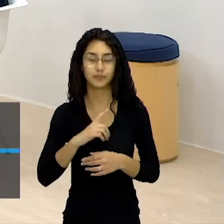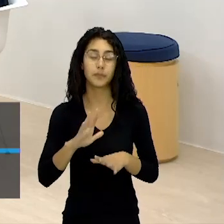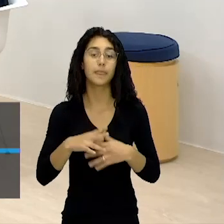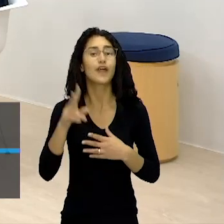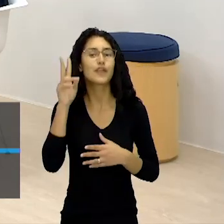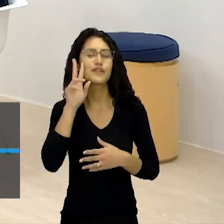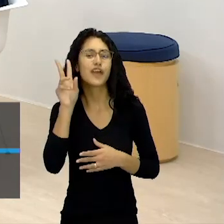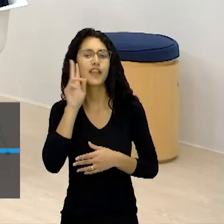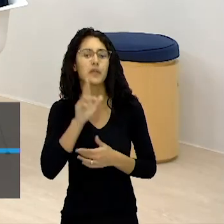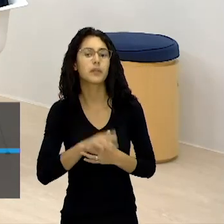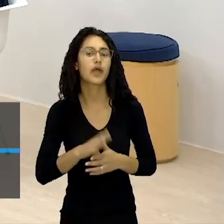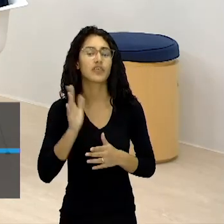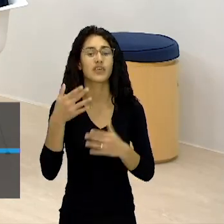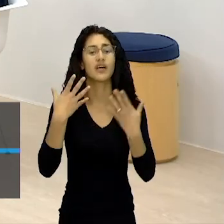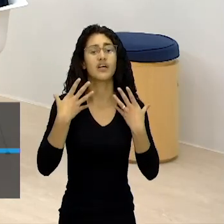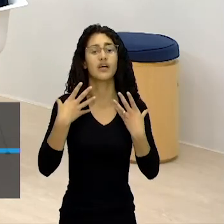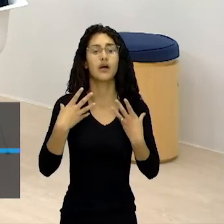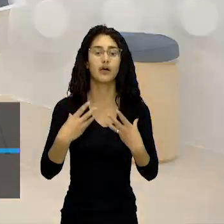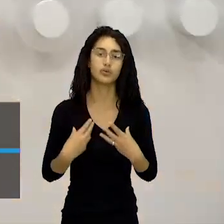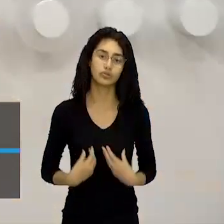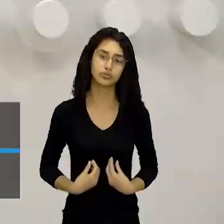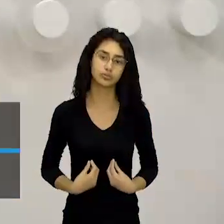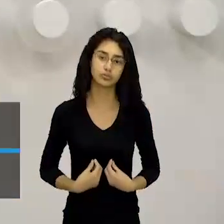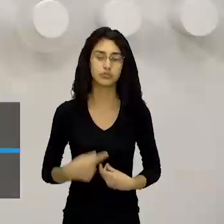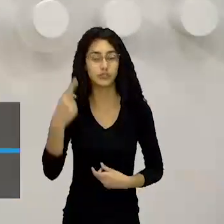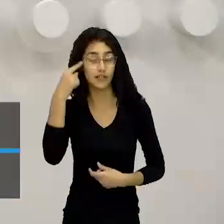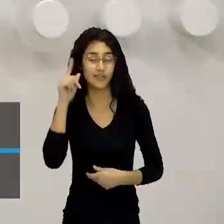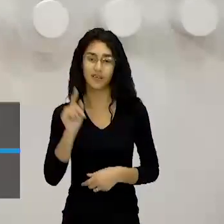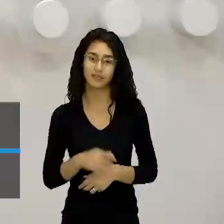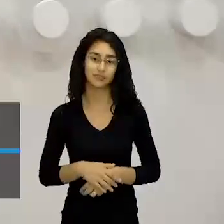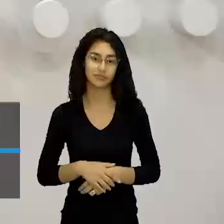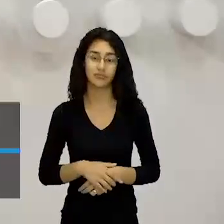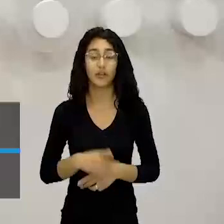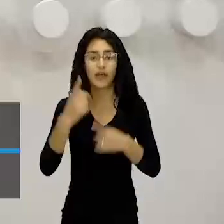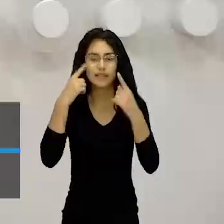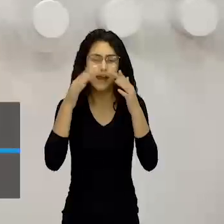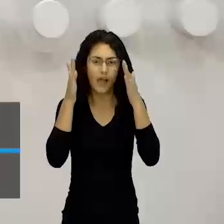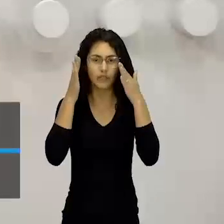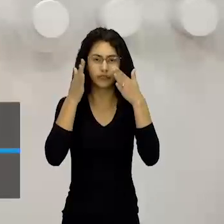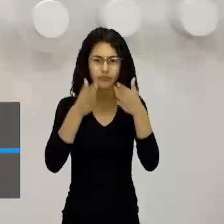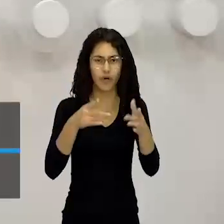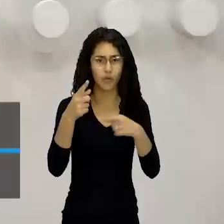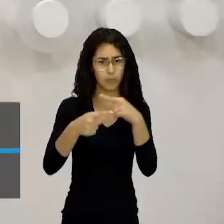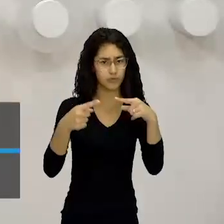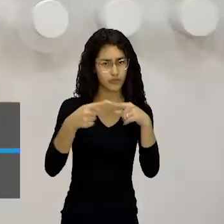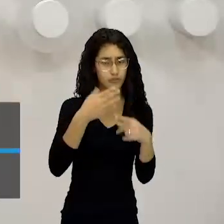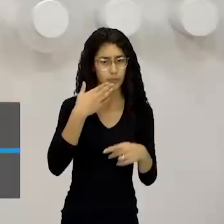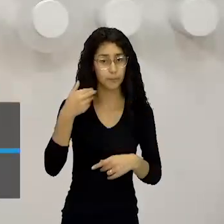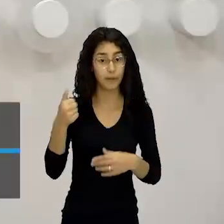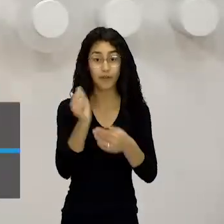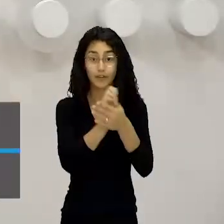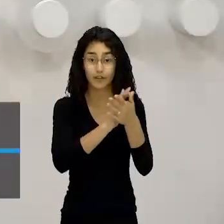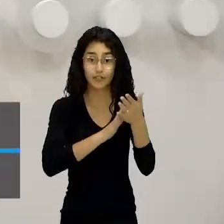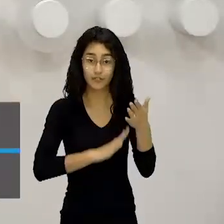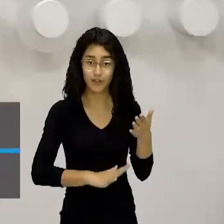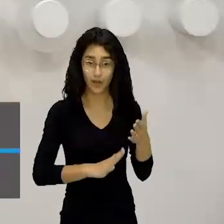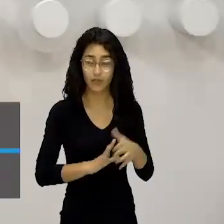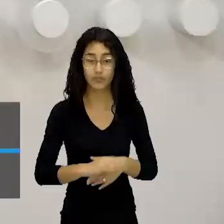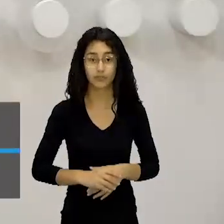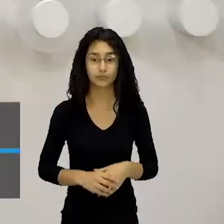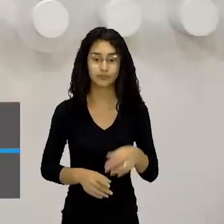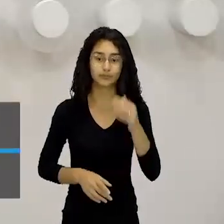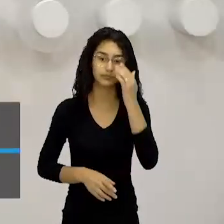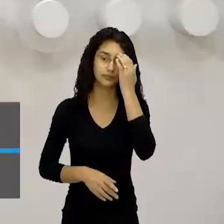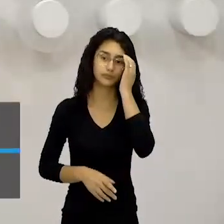vai lembrar, ele já está cansado e não é a ideia. A ideia é se concentrar e dar o seu melhor naquele